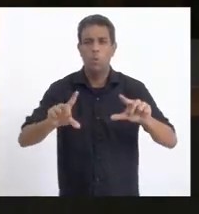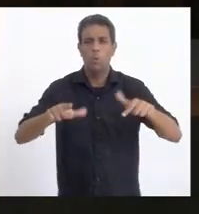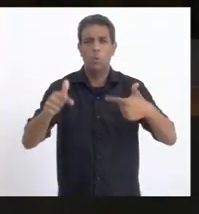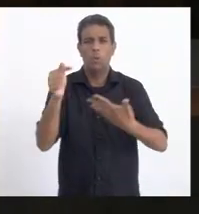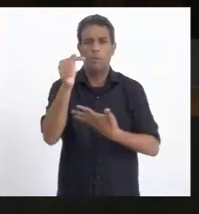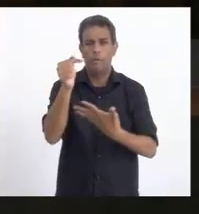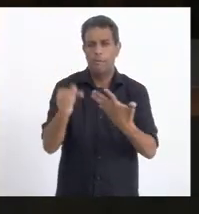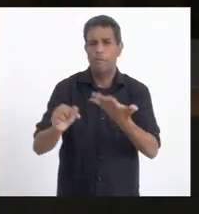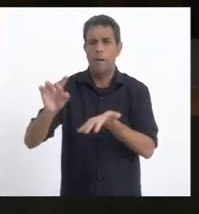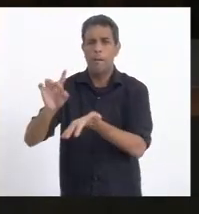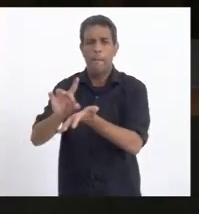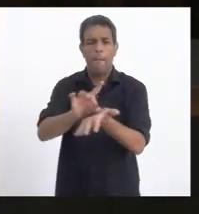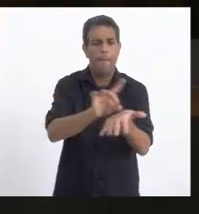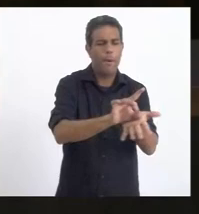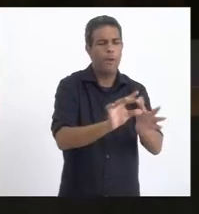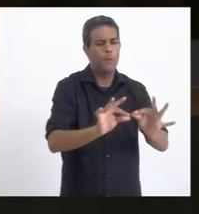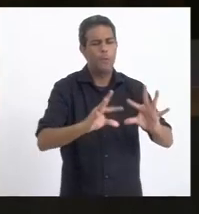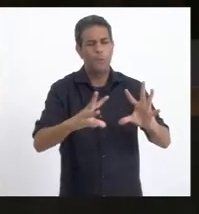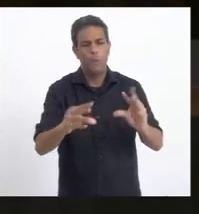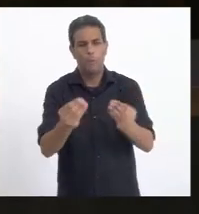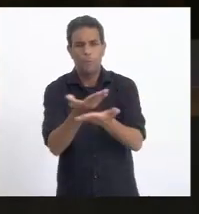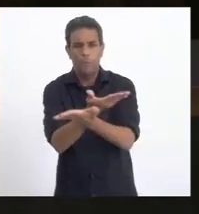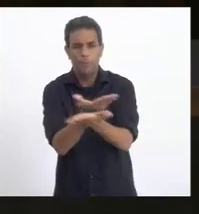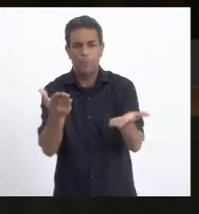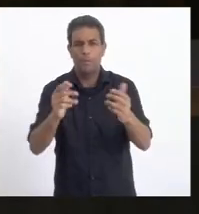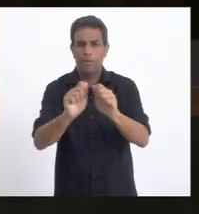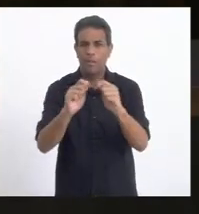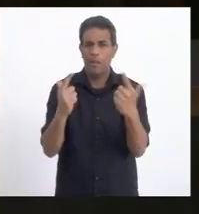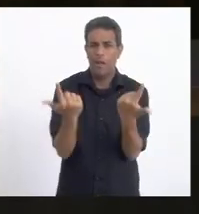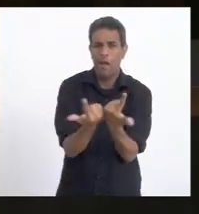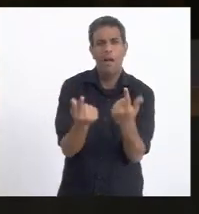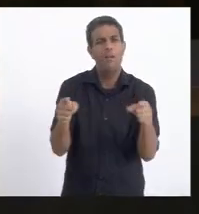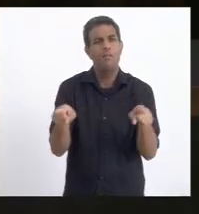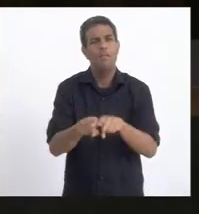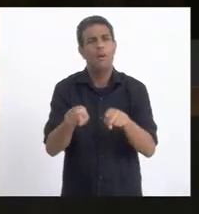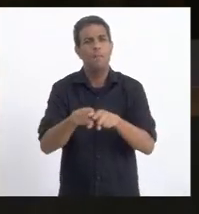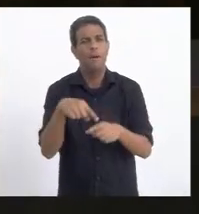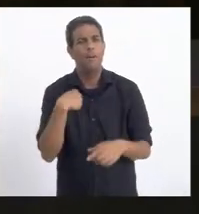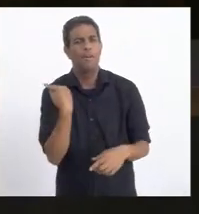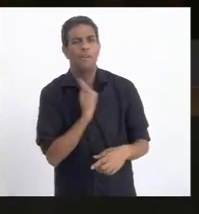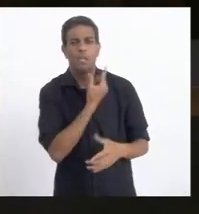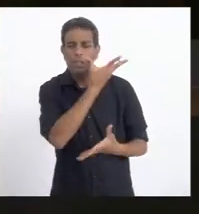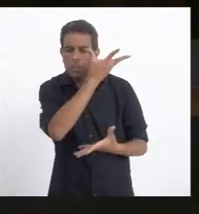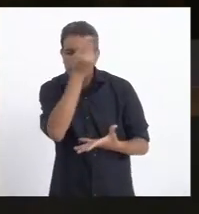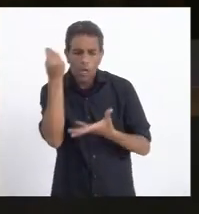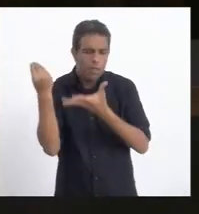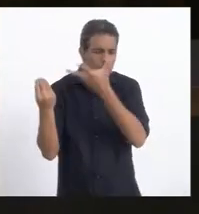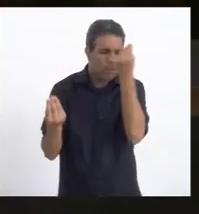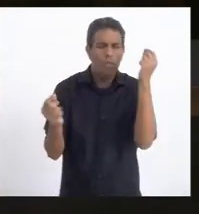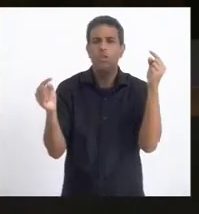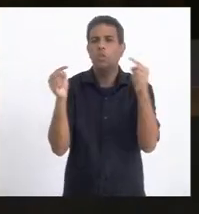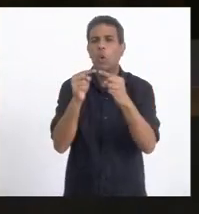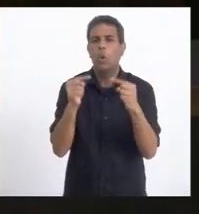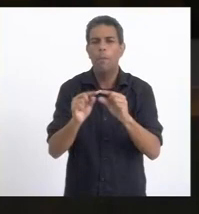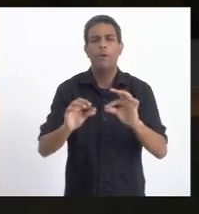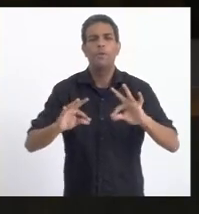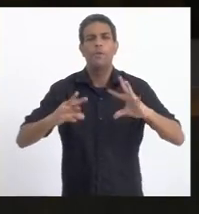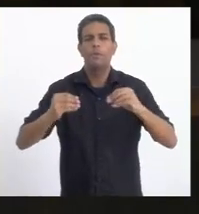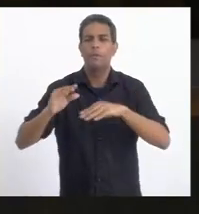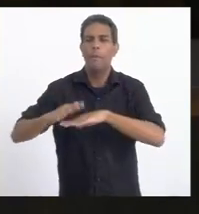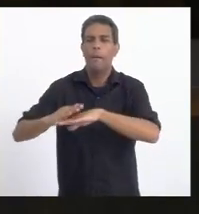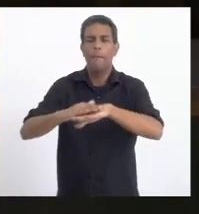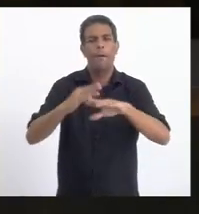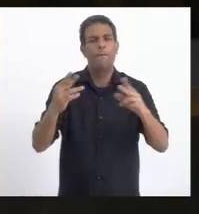uma razão de ser então que os senhores aqui essa casa não se esqueçam dessa razão de ser e que